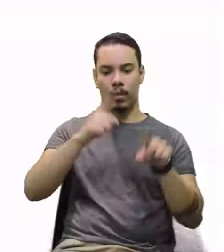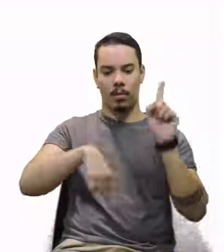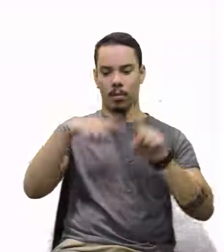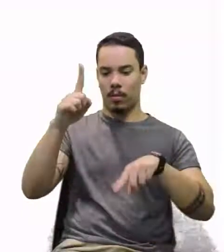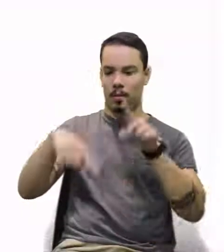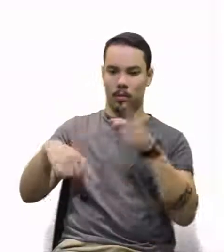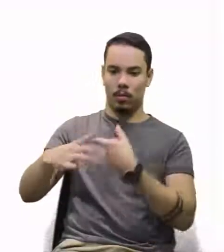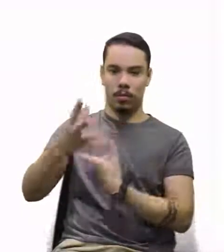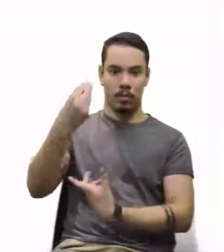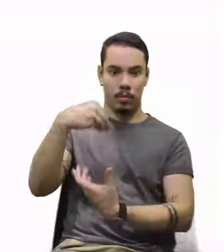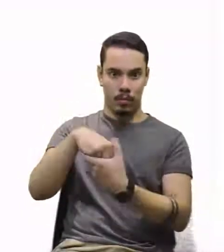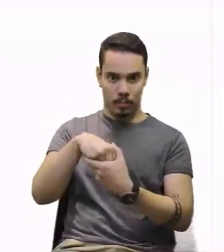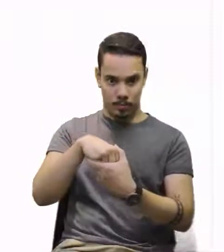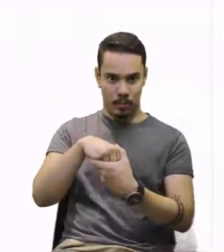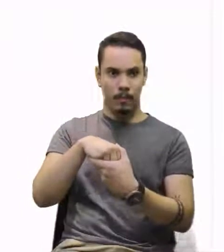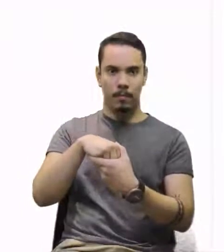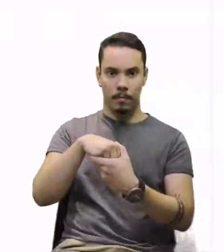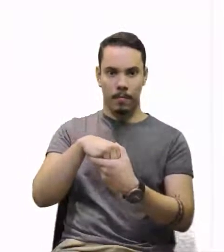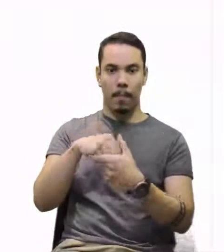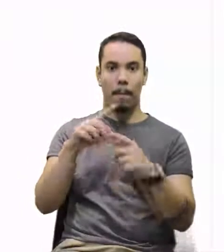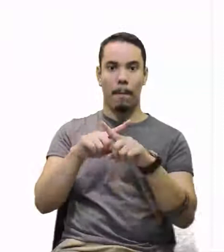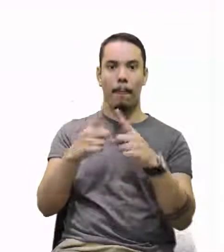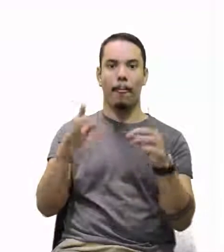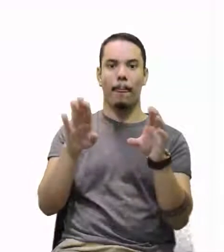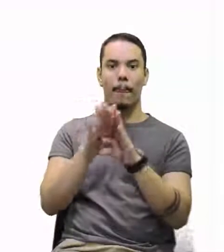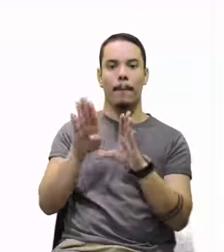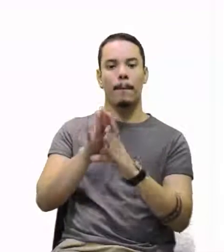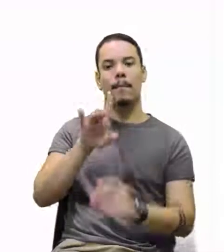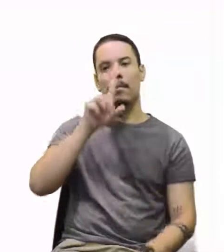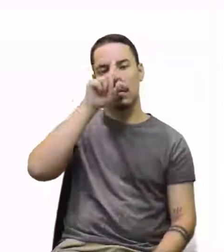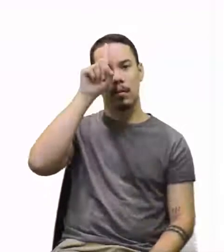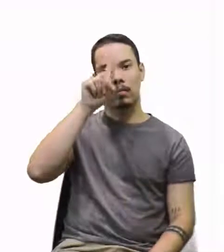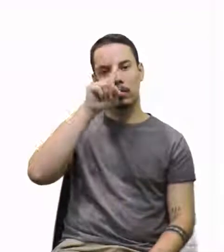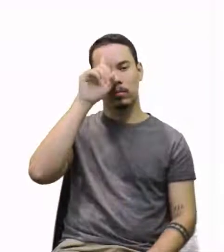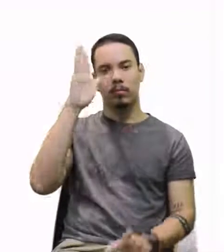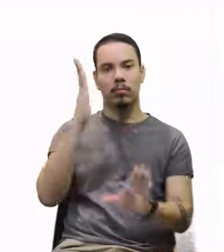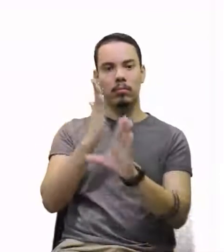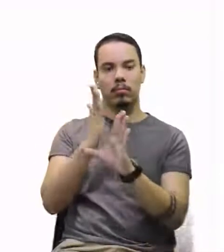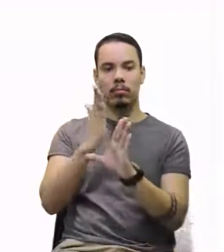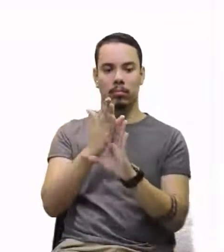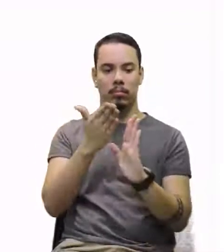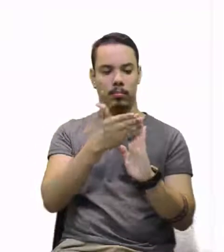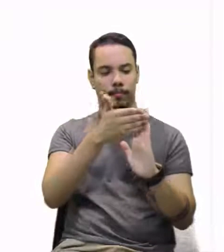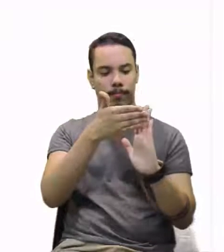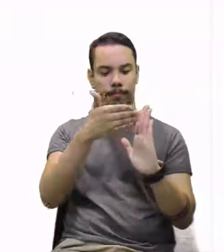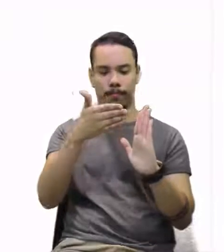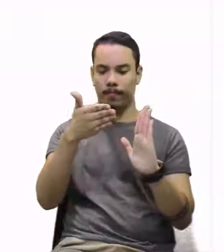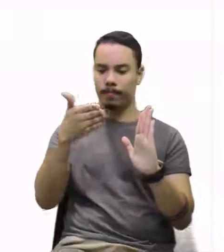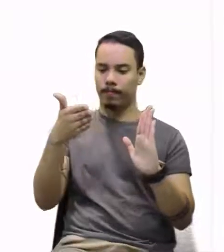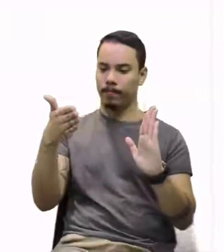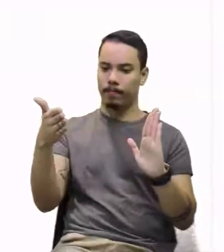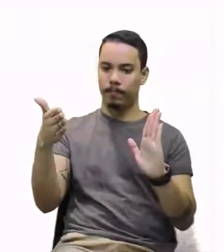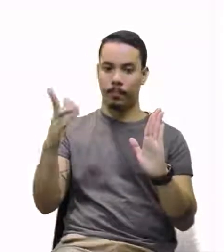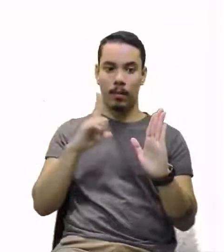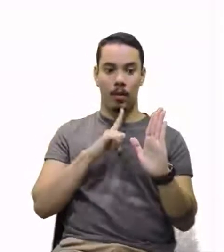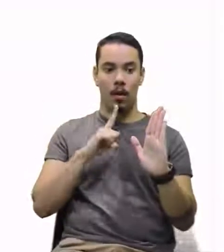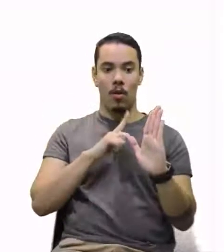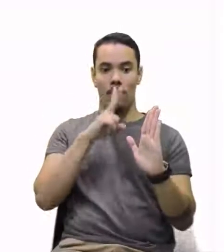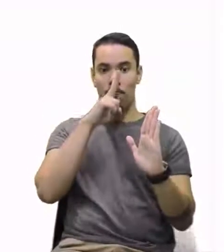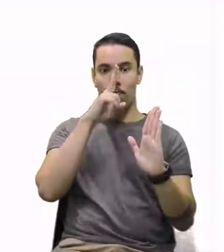indução magnética e é criado entre seus terminais uma